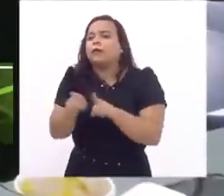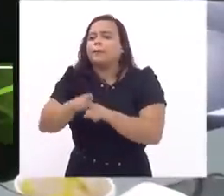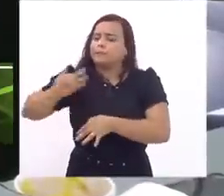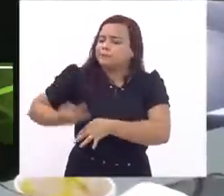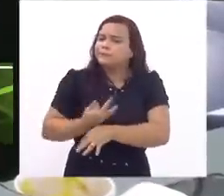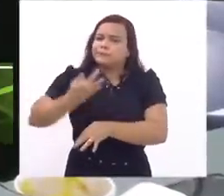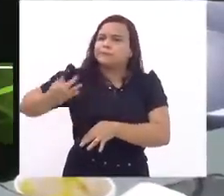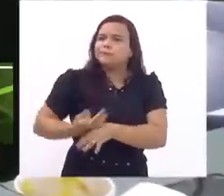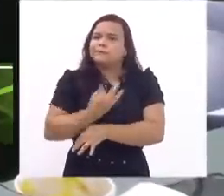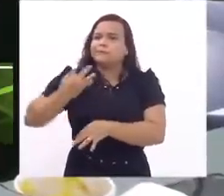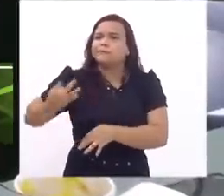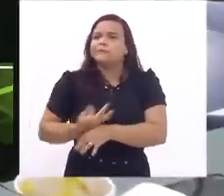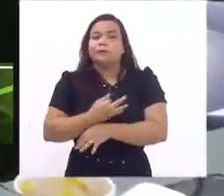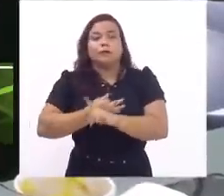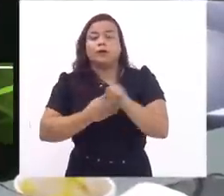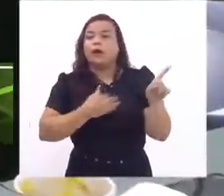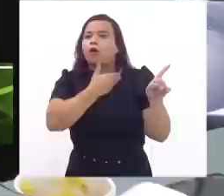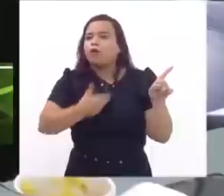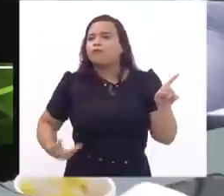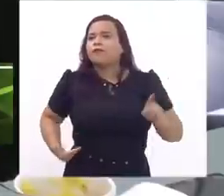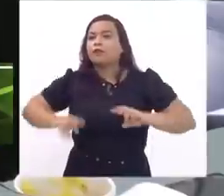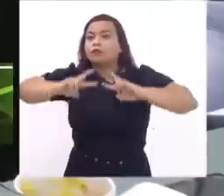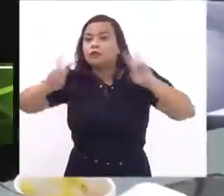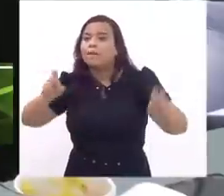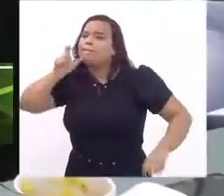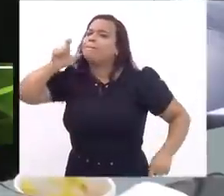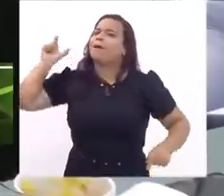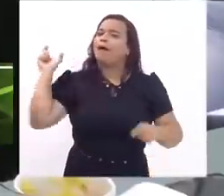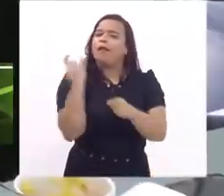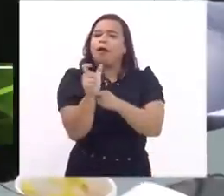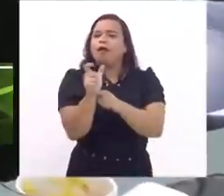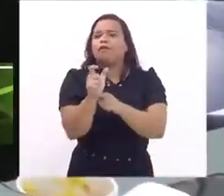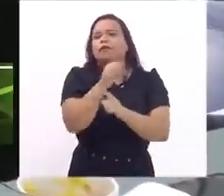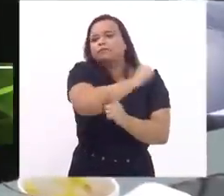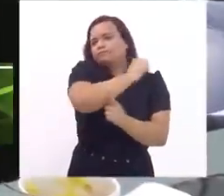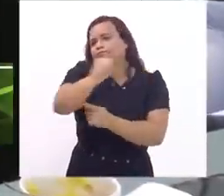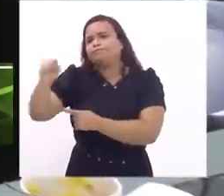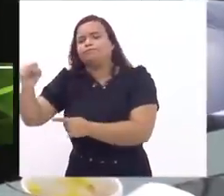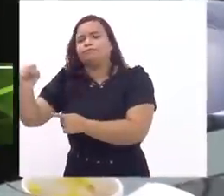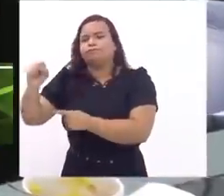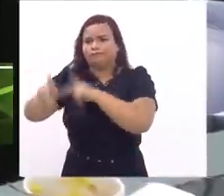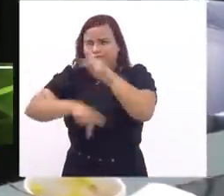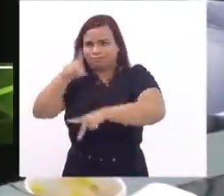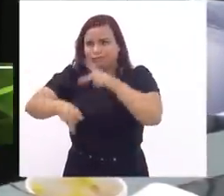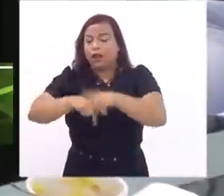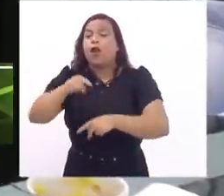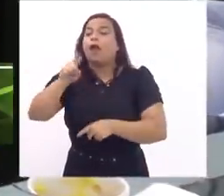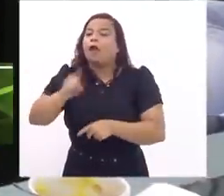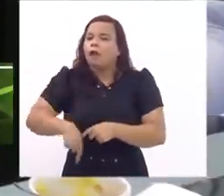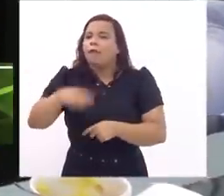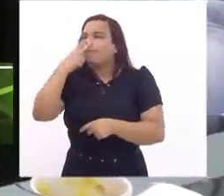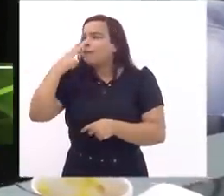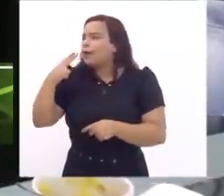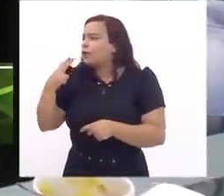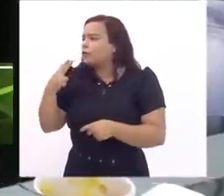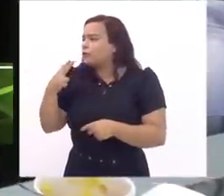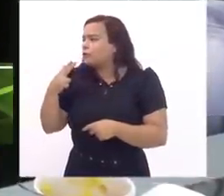com relação à palavra genocídio é uma resistência que nós entendemos como